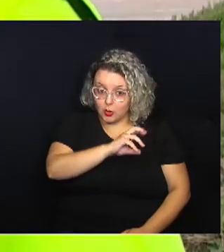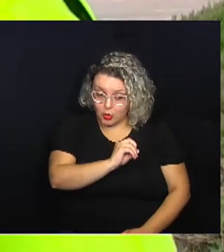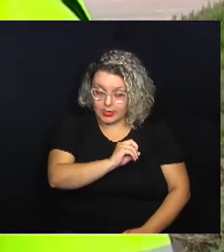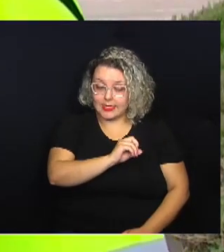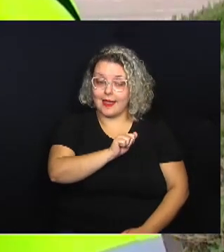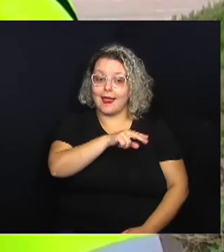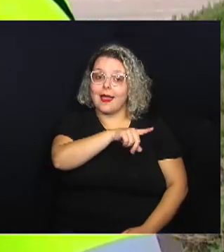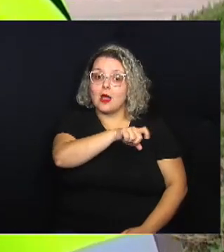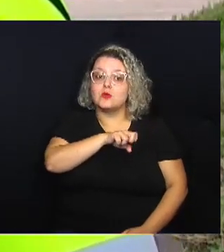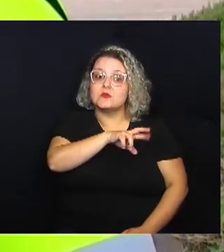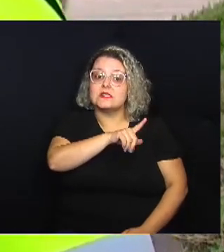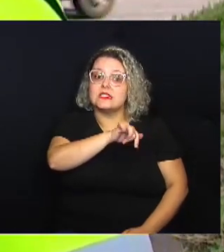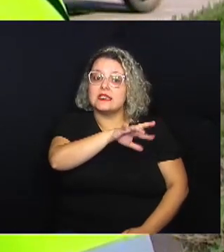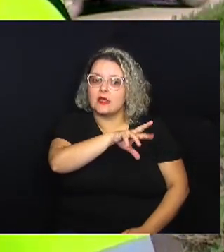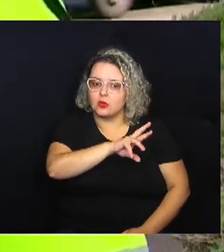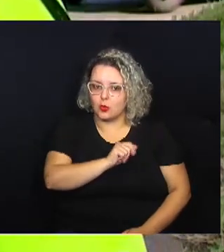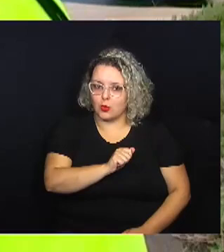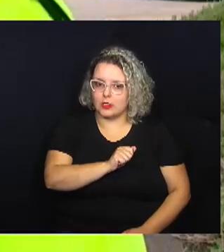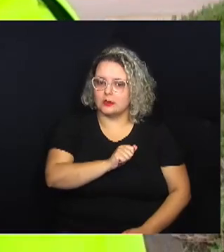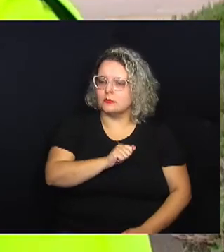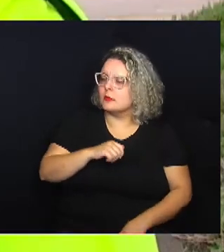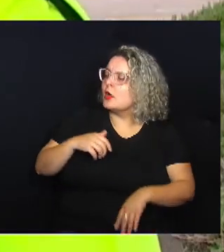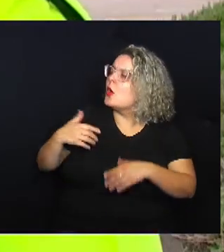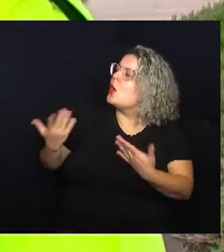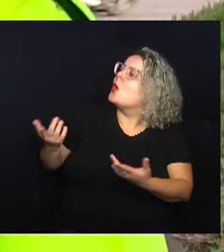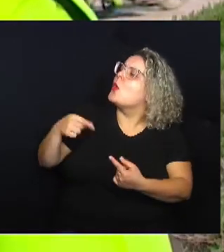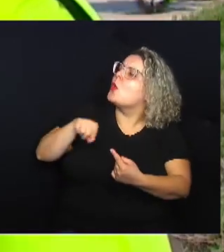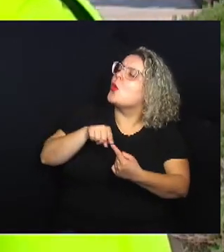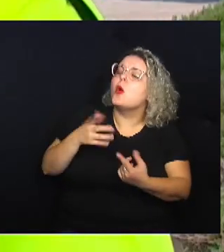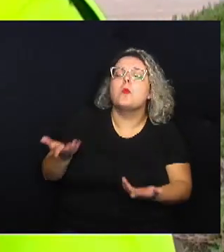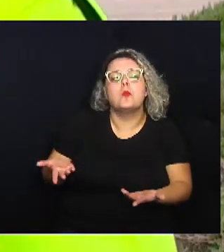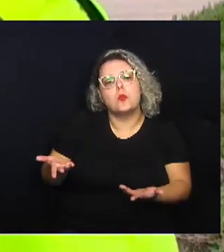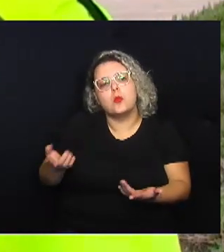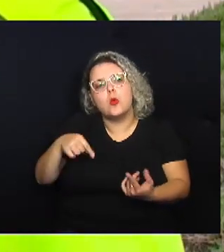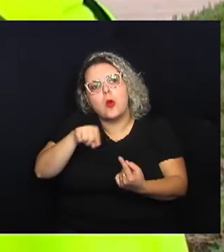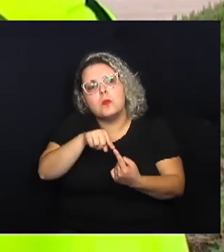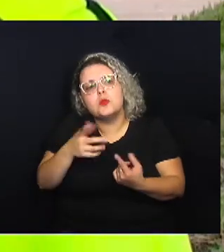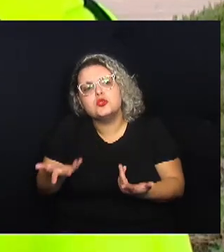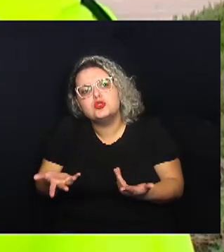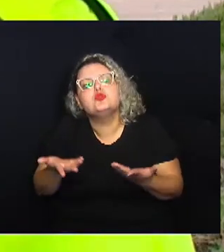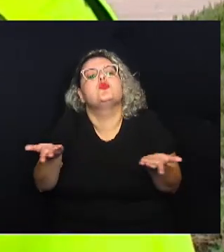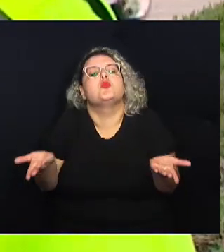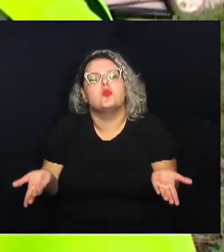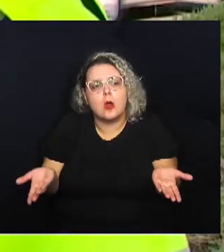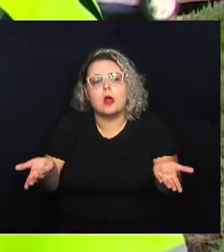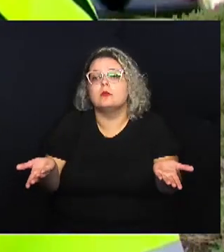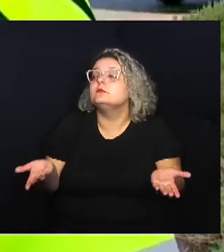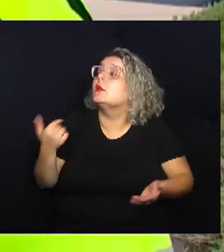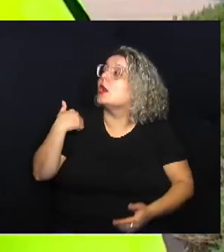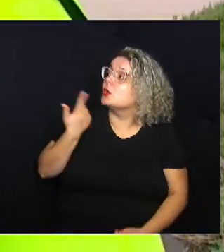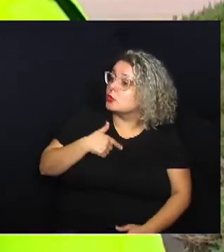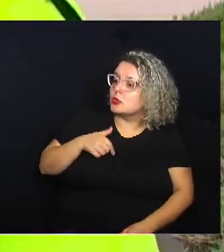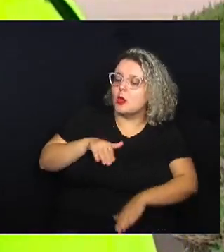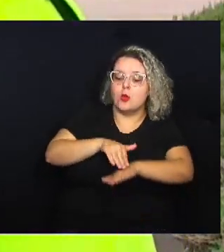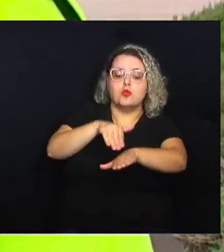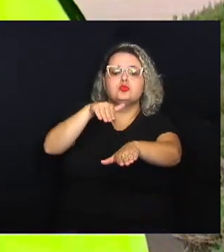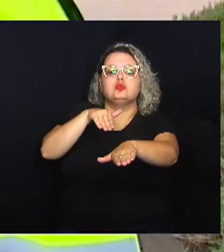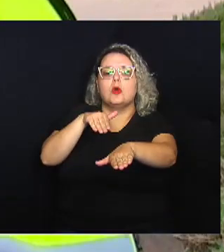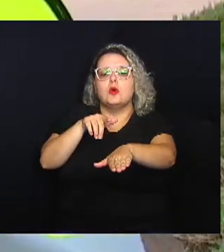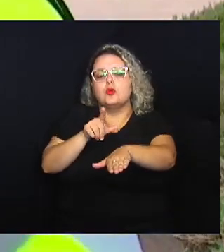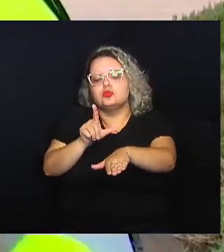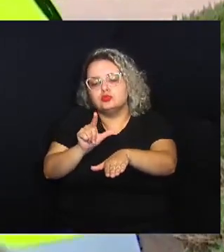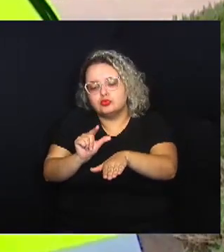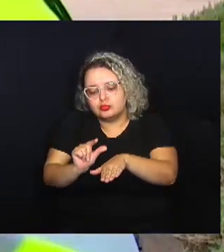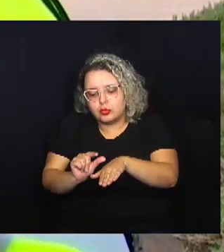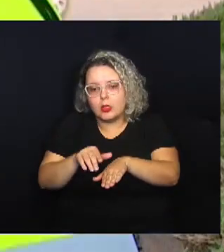é de aliviar o fluxo que nós temos aqui na rodovia então conforme os agentes forem chamando os veículos aqui na pista da